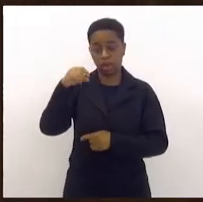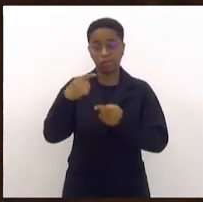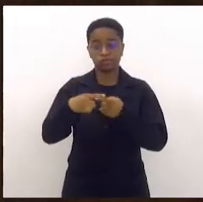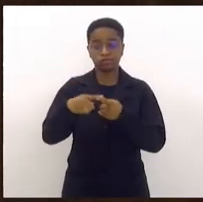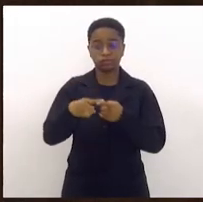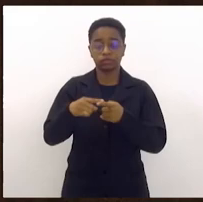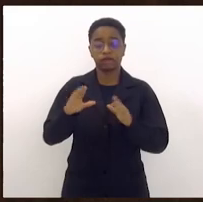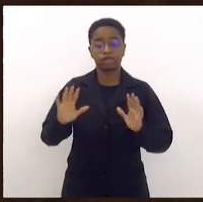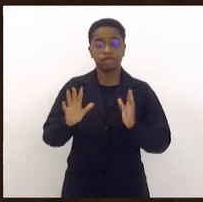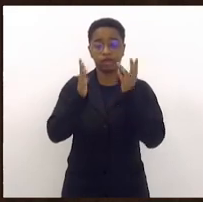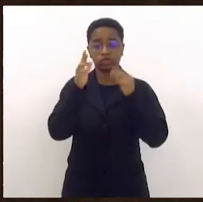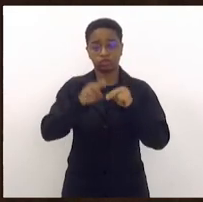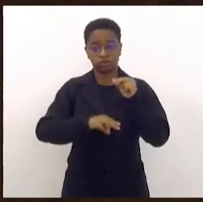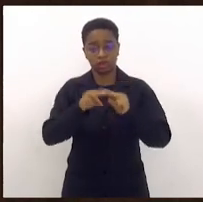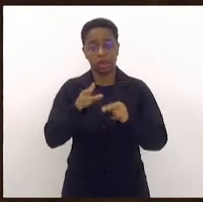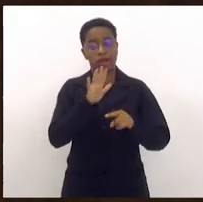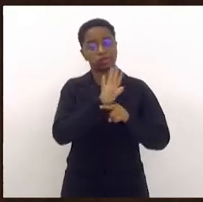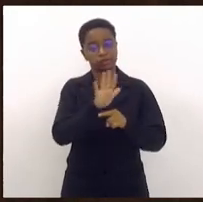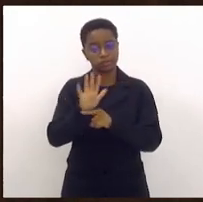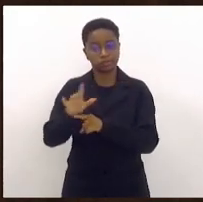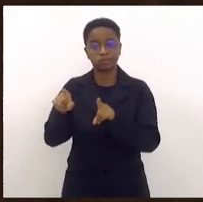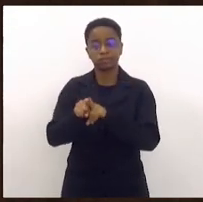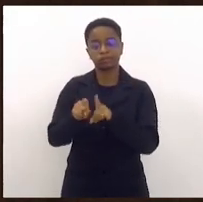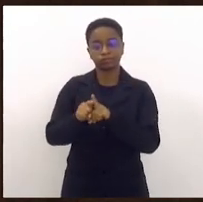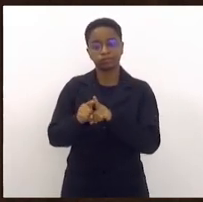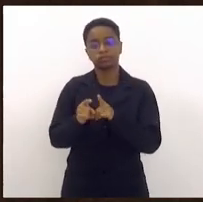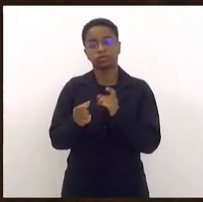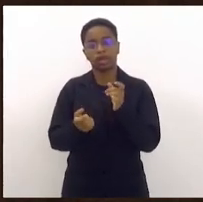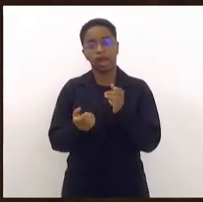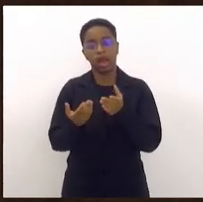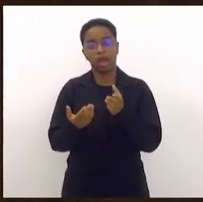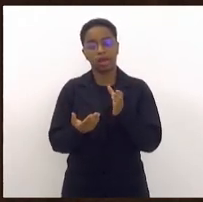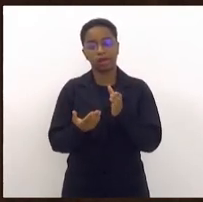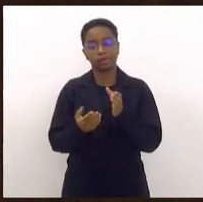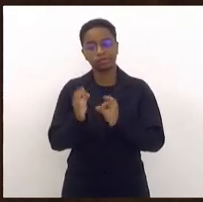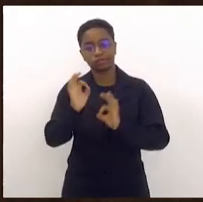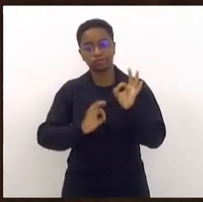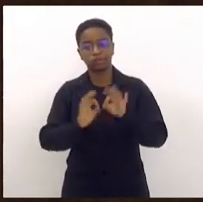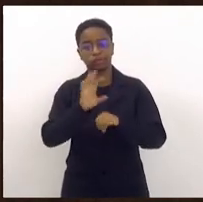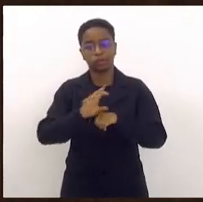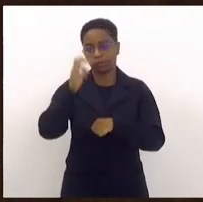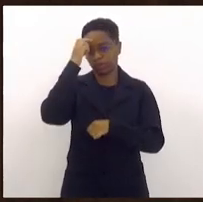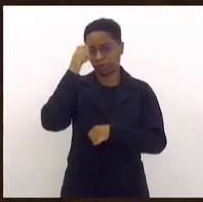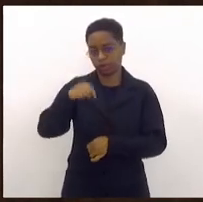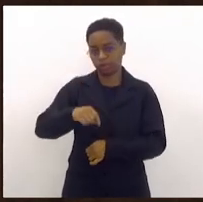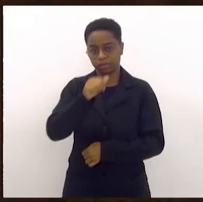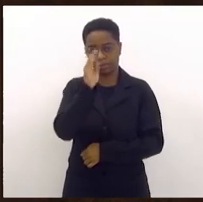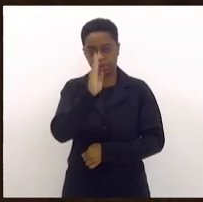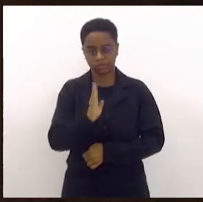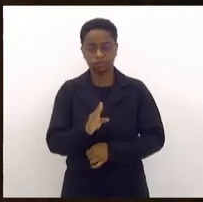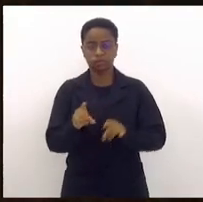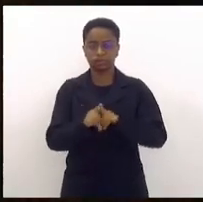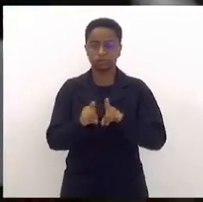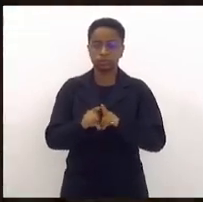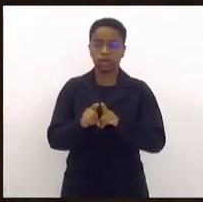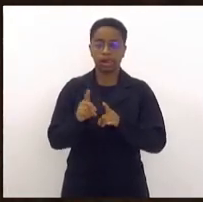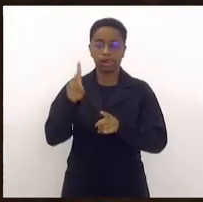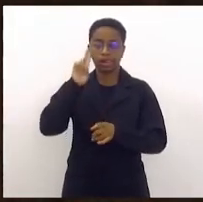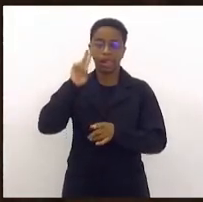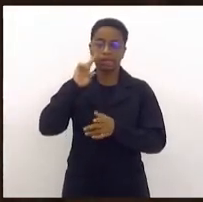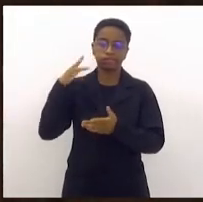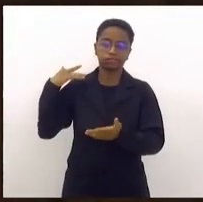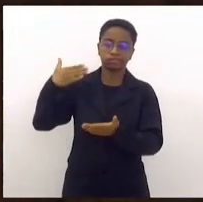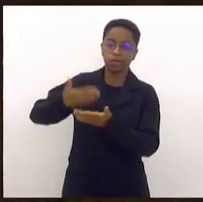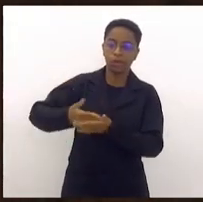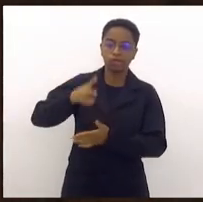maneira decisiva para a formação da cultura brasileira, que sintoniza e preserva a história